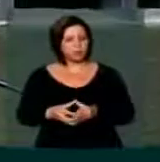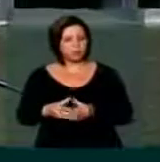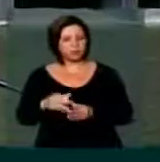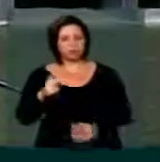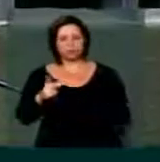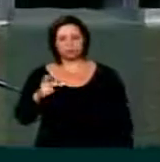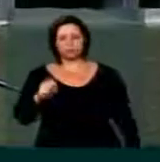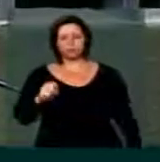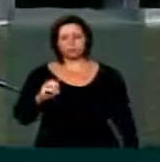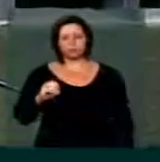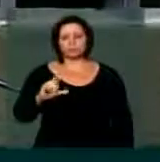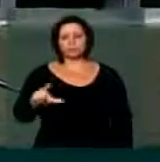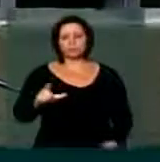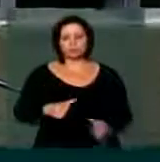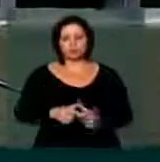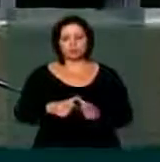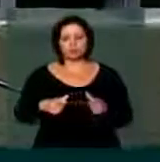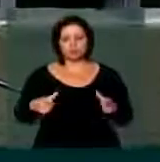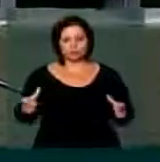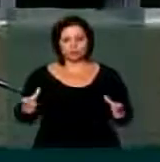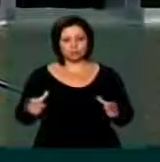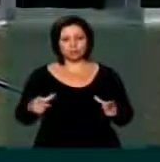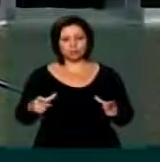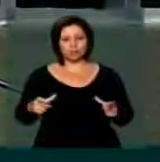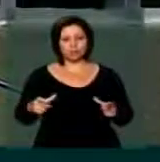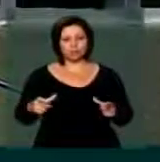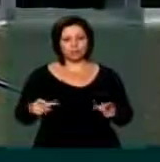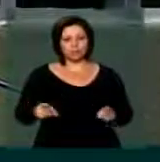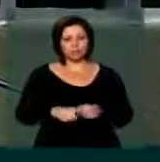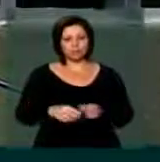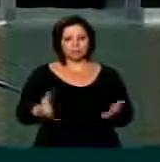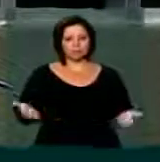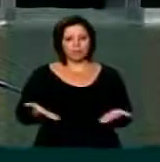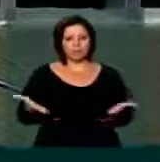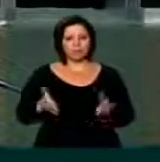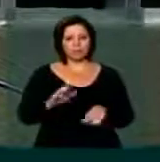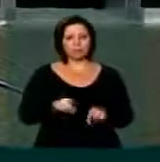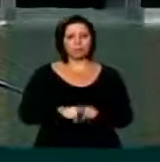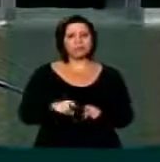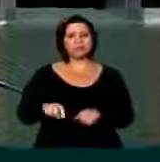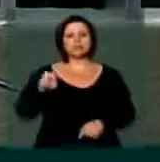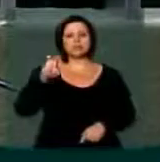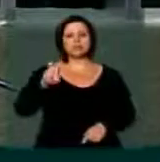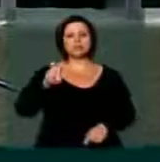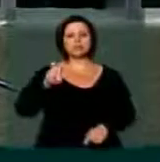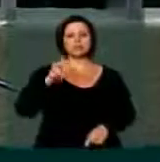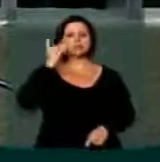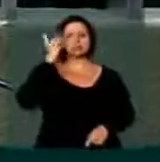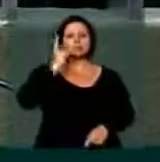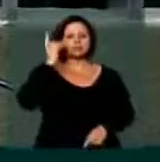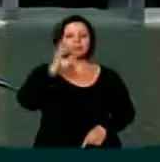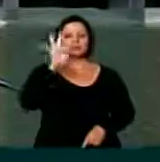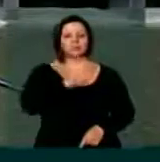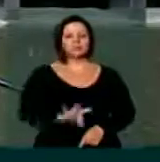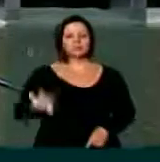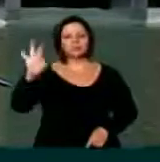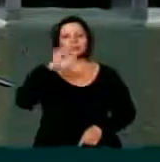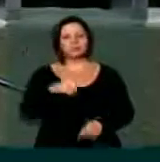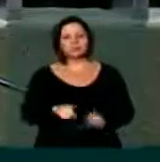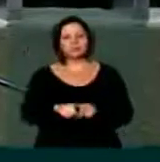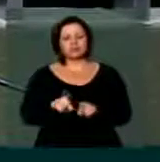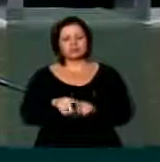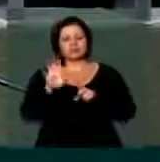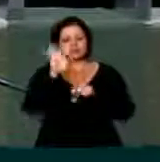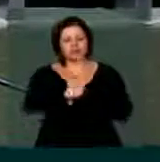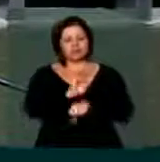do PSOL nessa casa cresceu, nós fomos para 5 deputados federais, cresceu a bancada